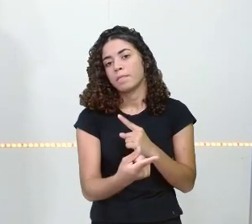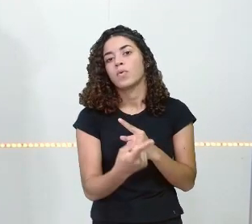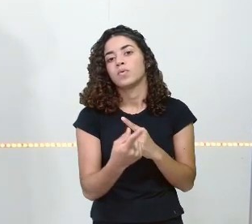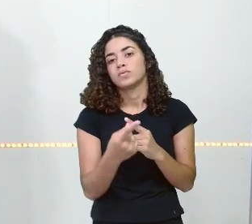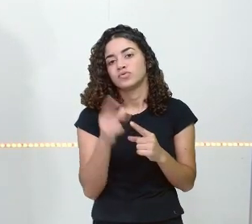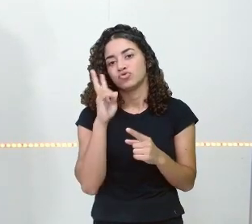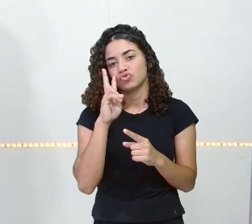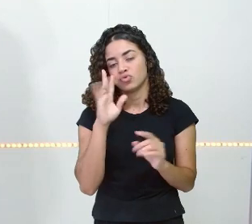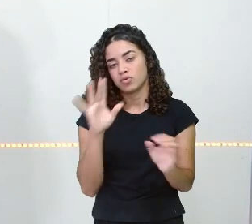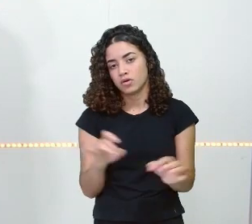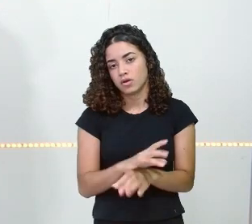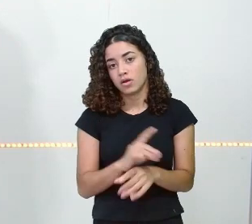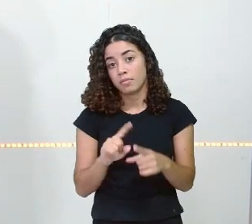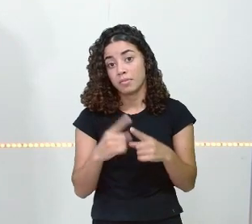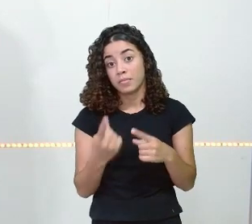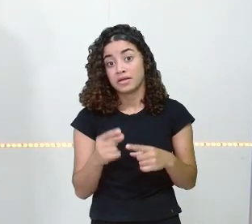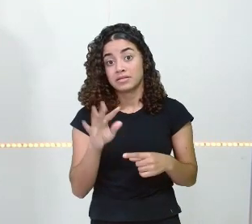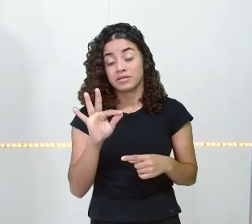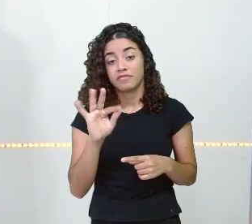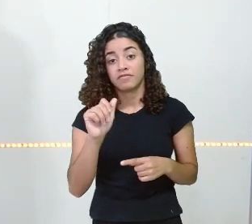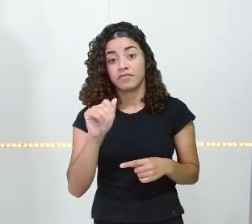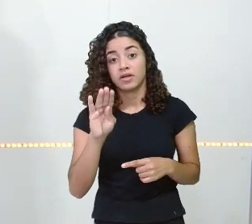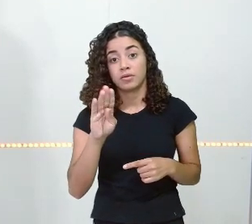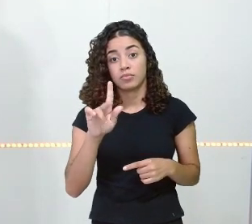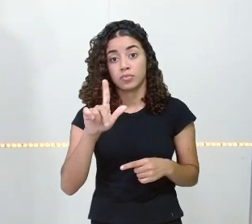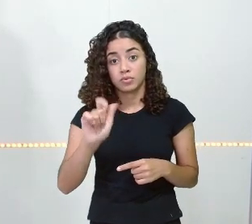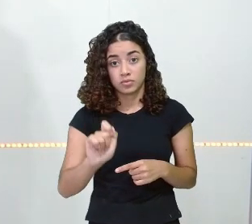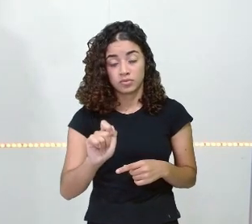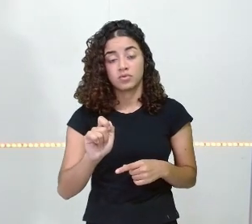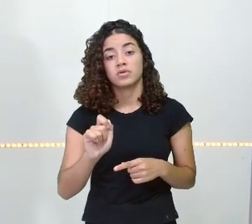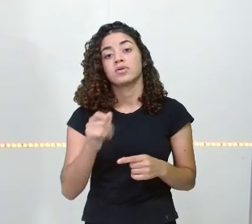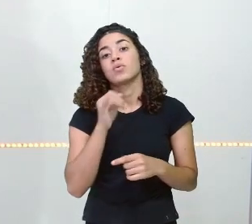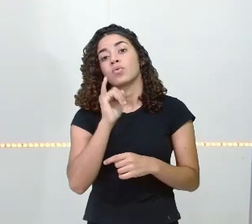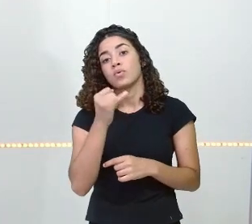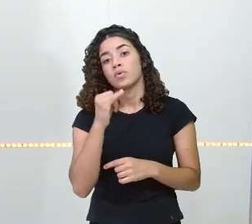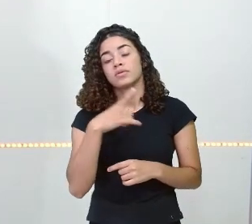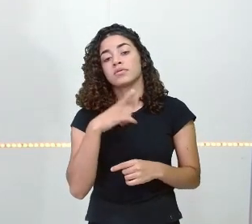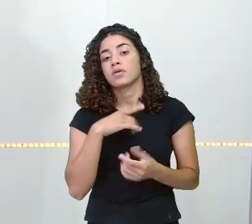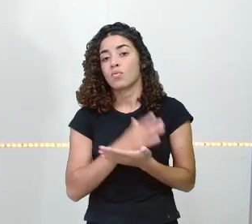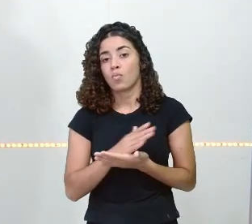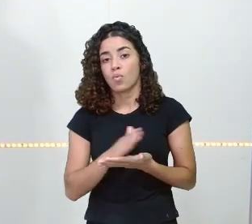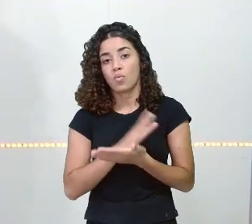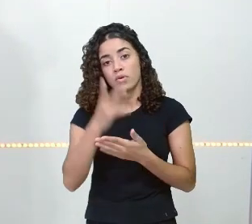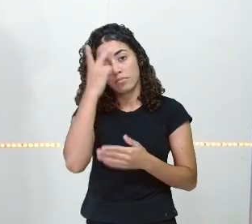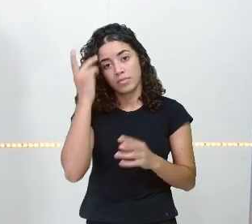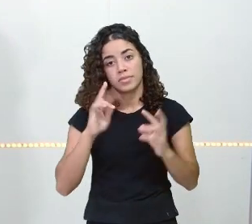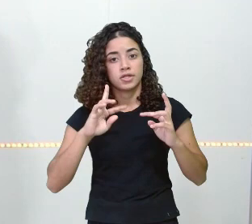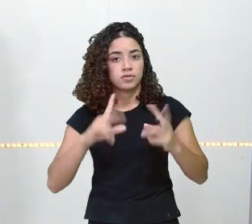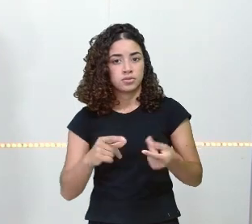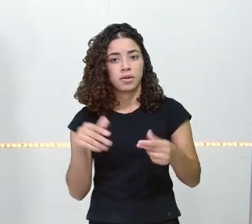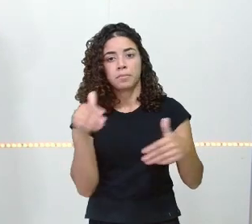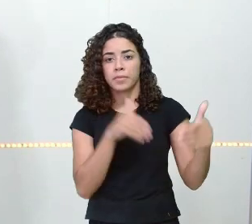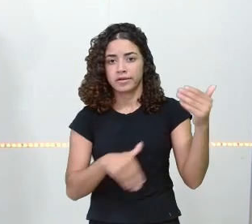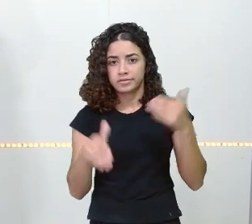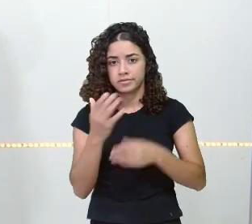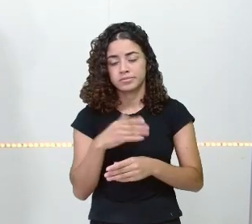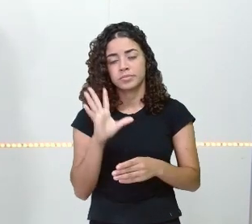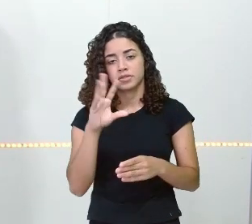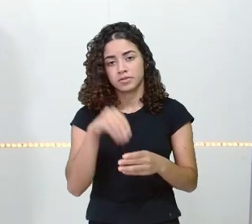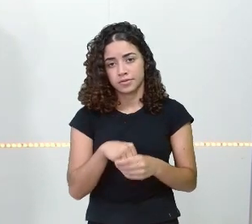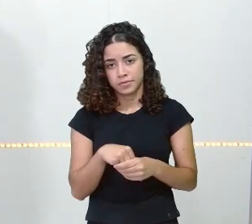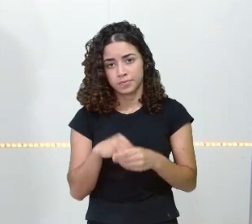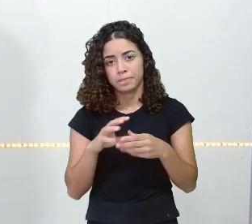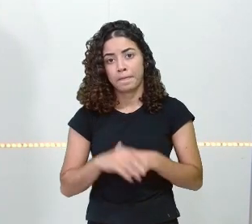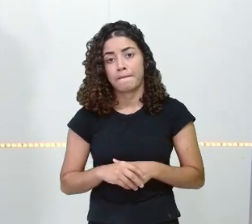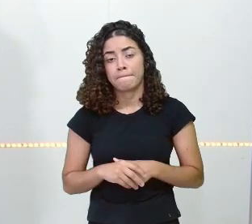Mas, diferente da fábula, no conto africano tem seres humanos que participam da história, como esse que nós acabamos de ouvir. Os